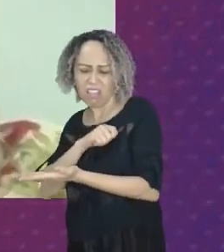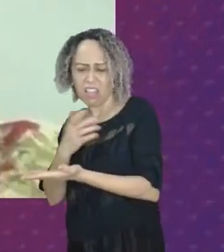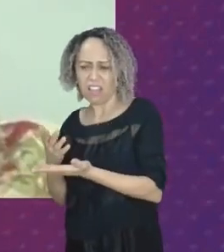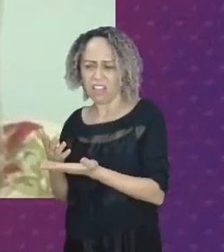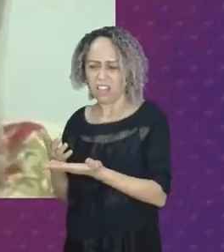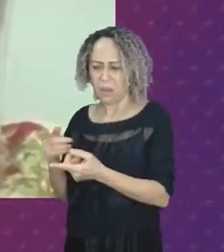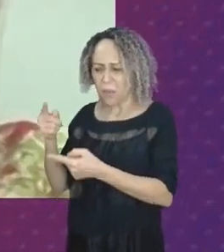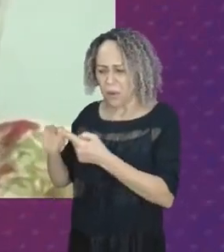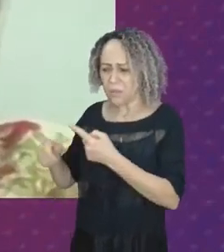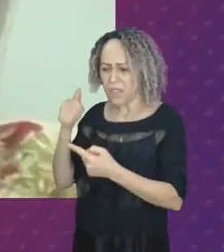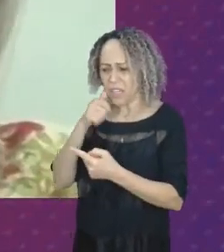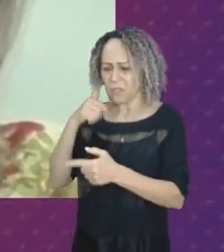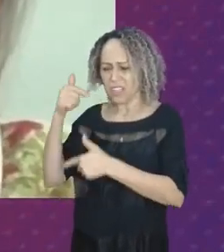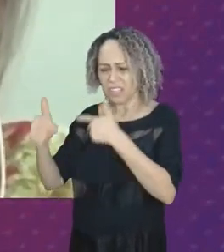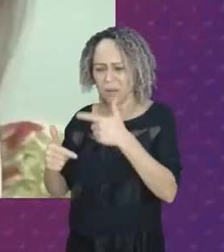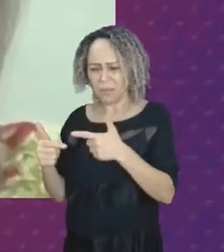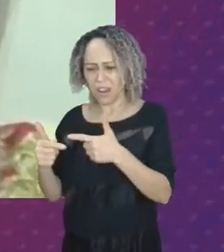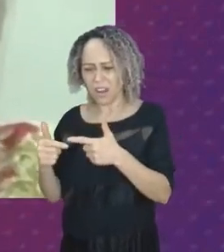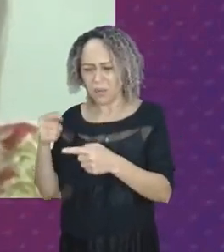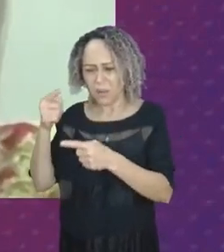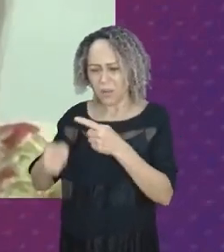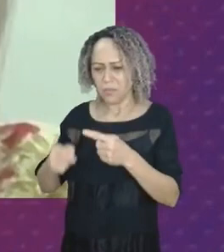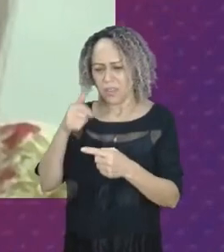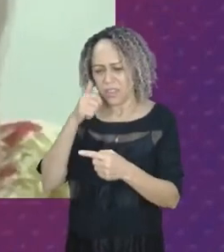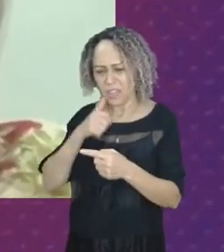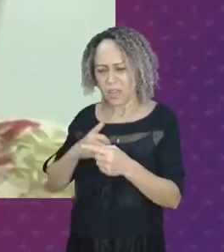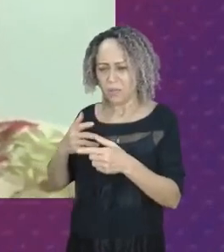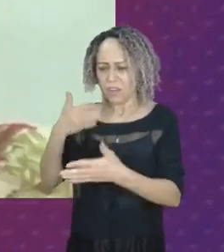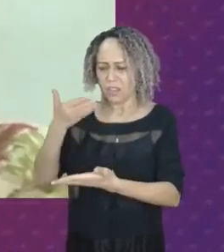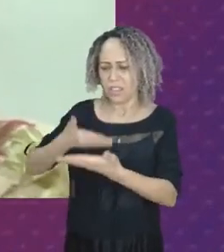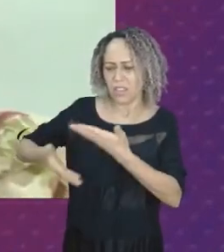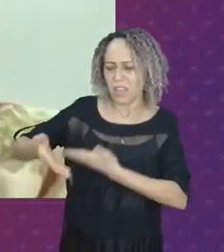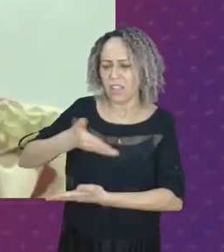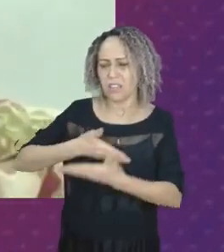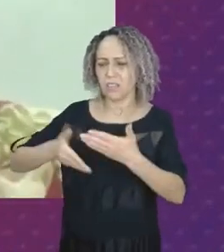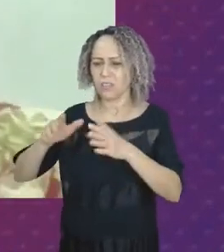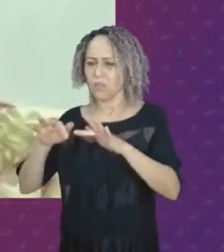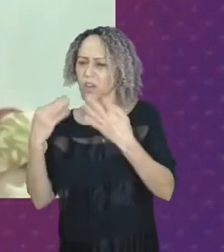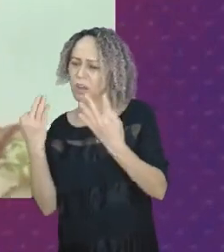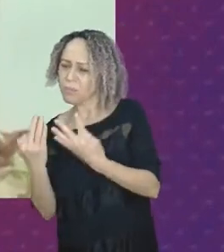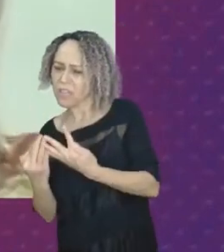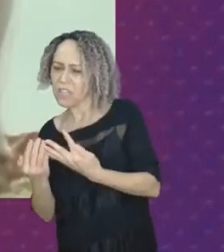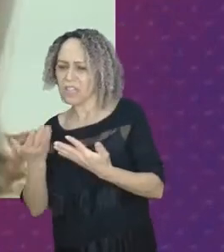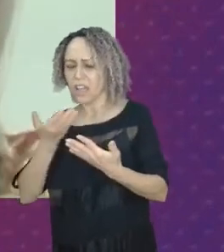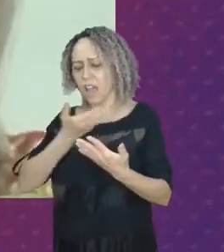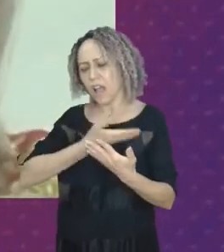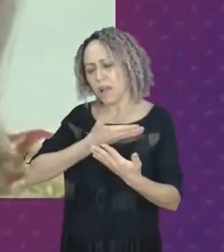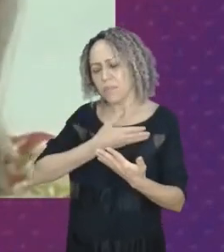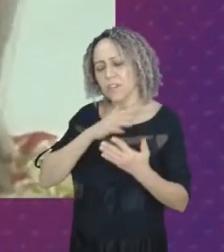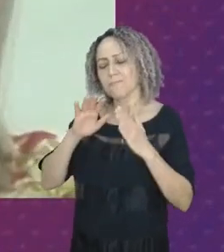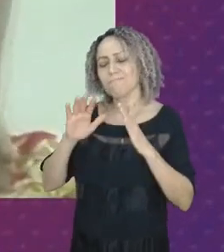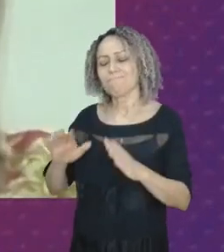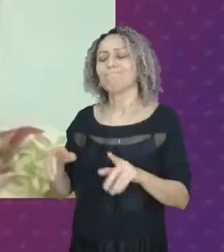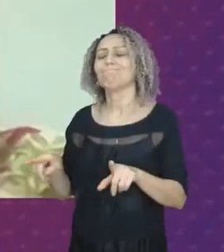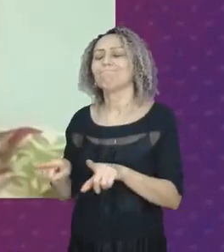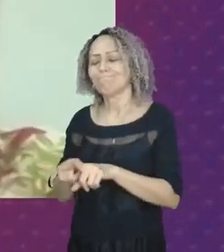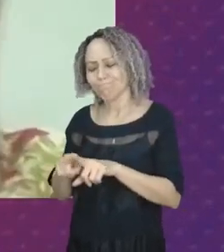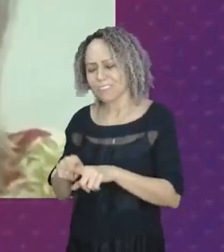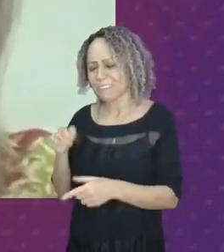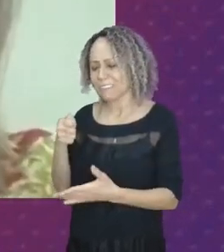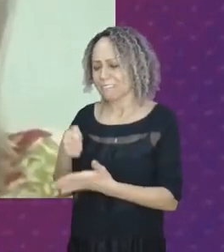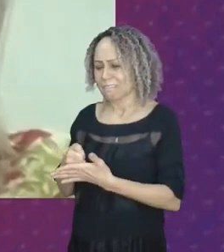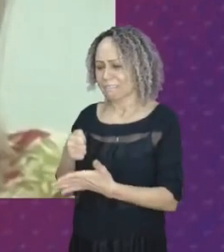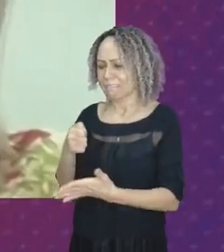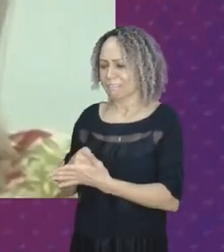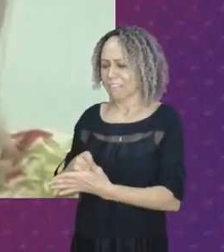se relacione com familiares, amigas, amigos, e até a interferência no modo de falar, no